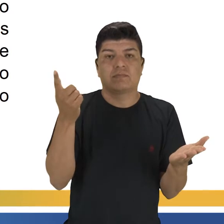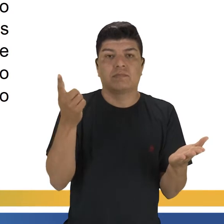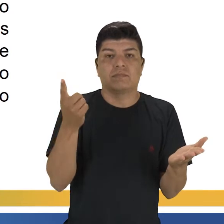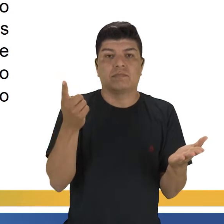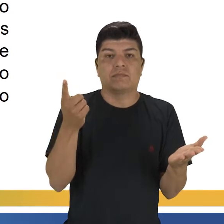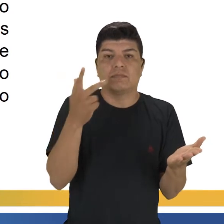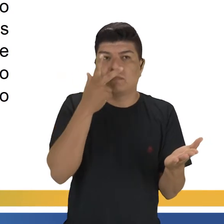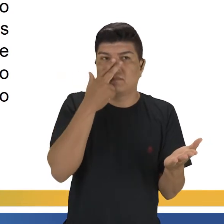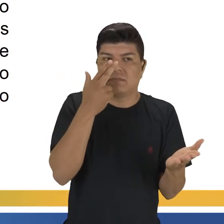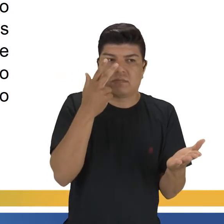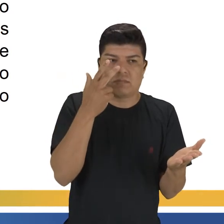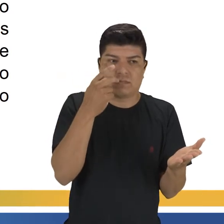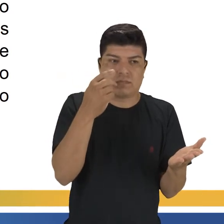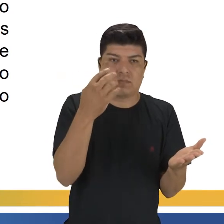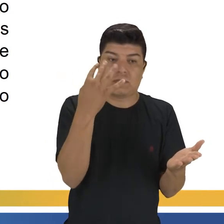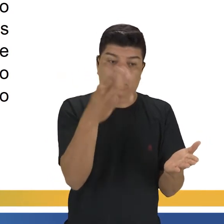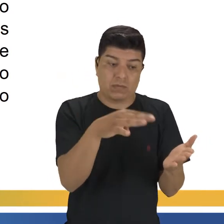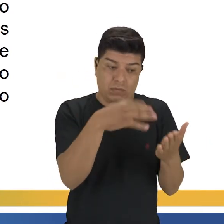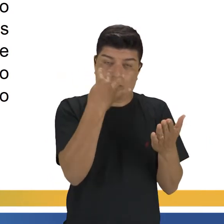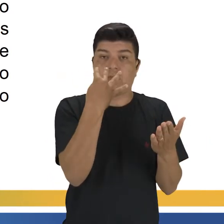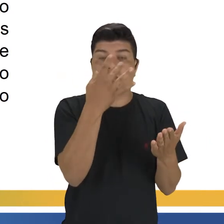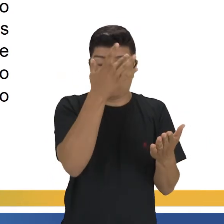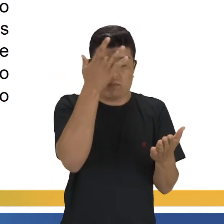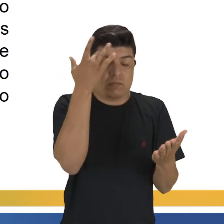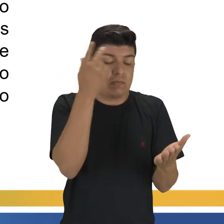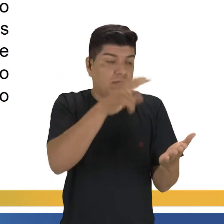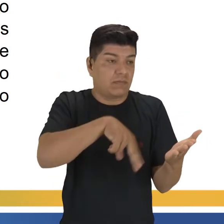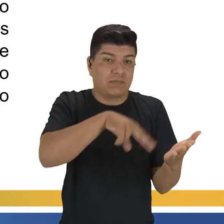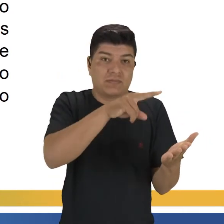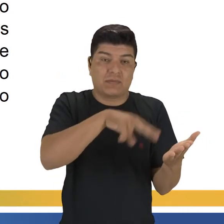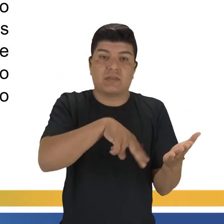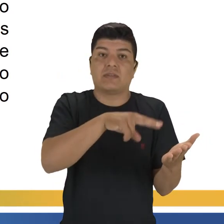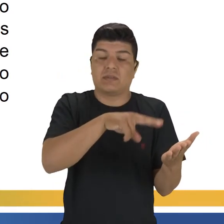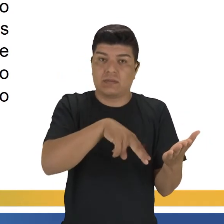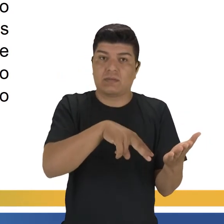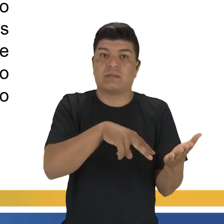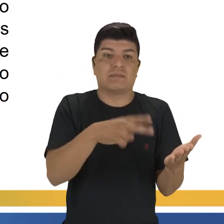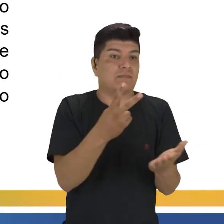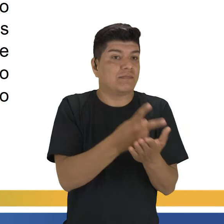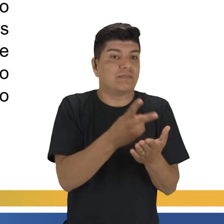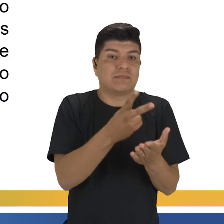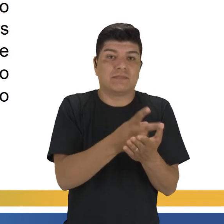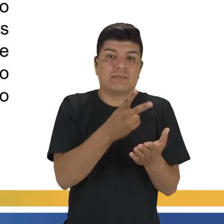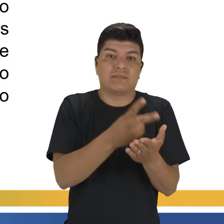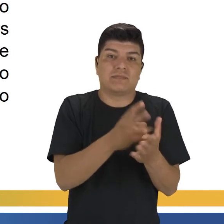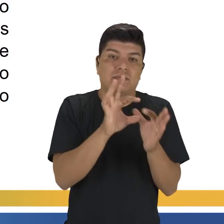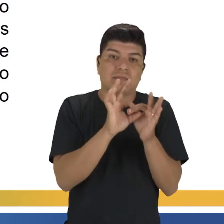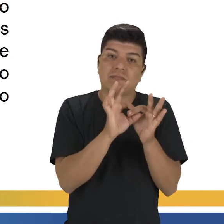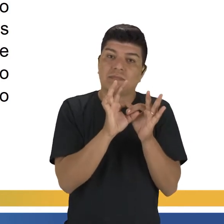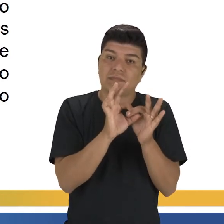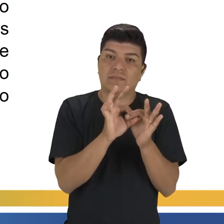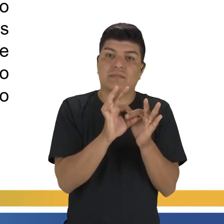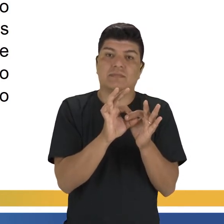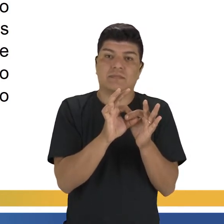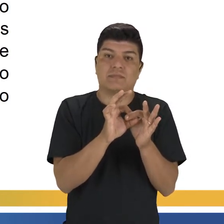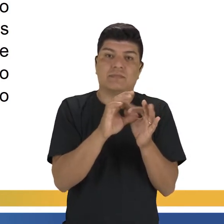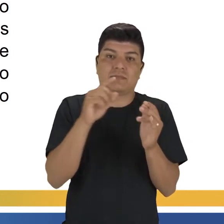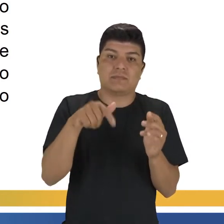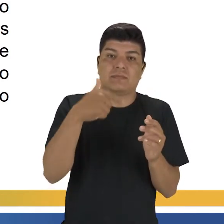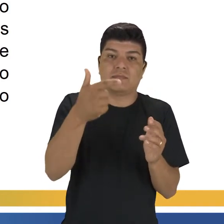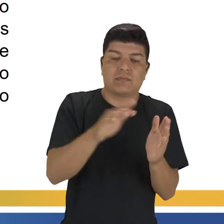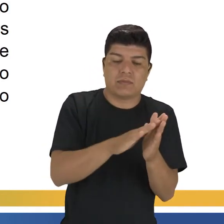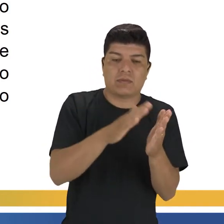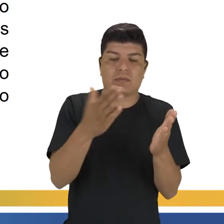tipo, prendia a atenção do público leitor de tal maneira que sempre eles estavam vinculados ao